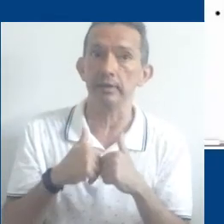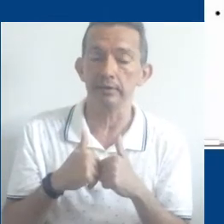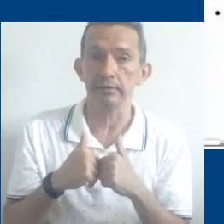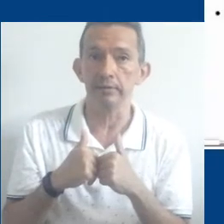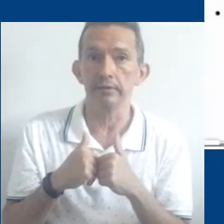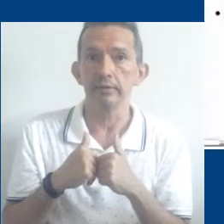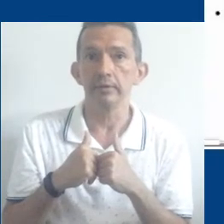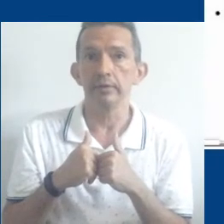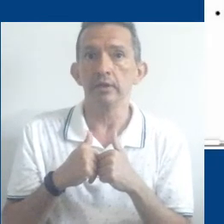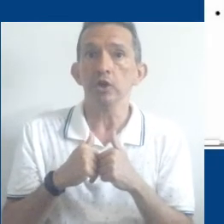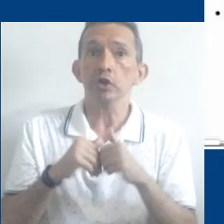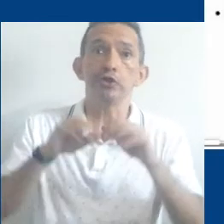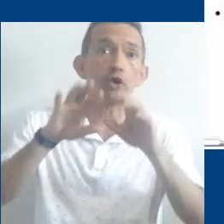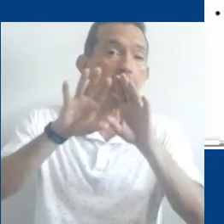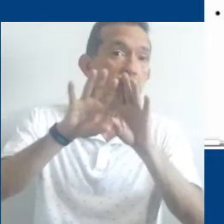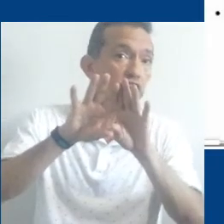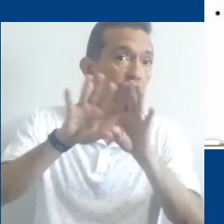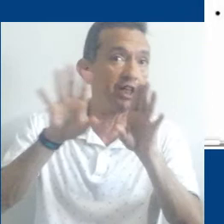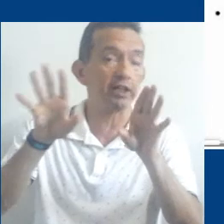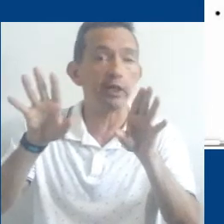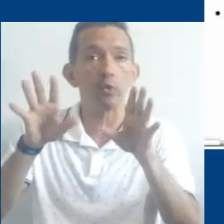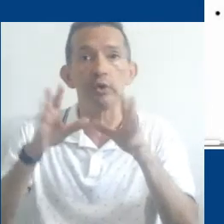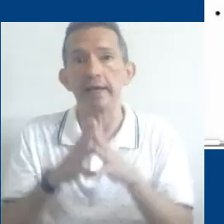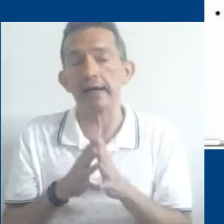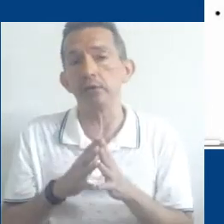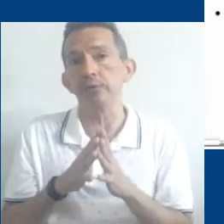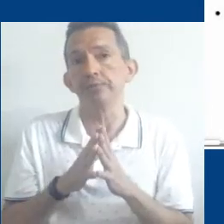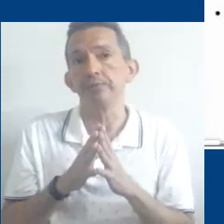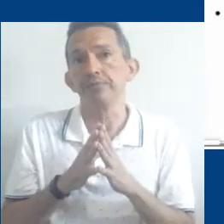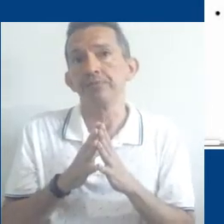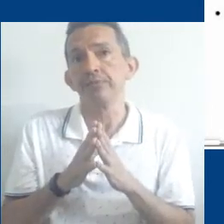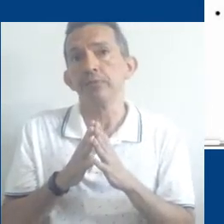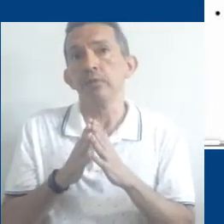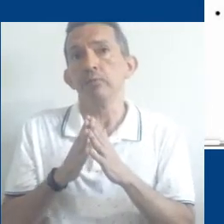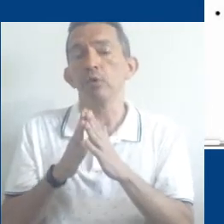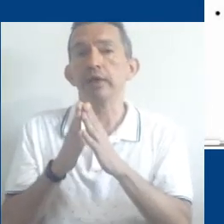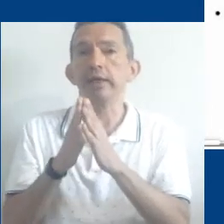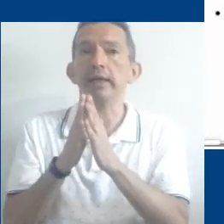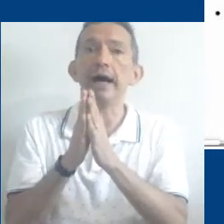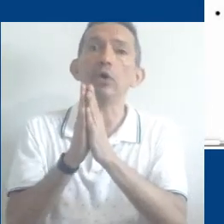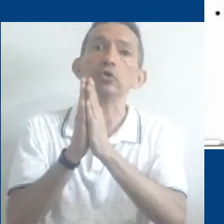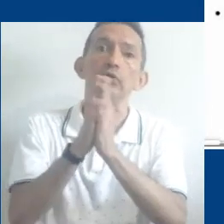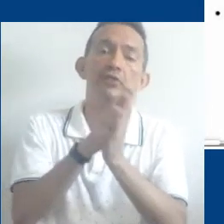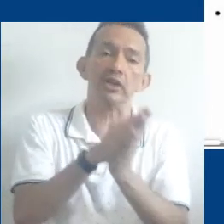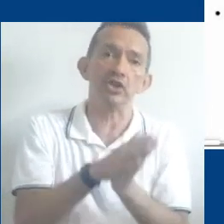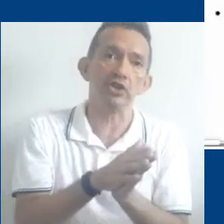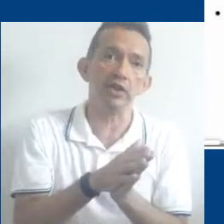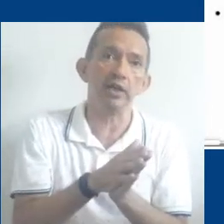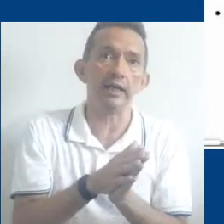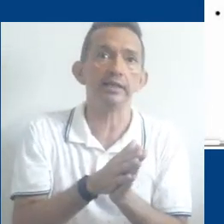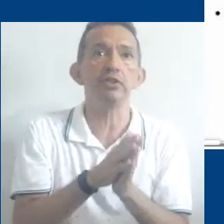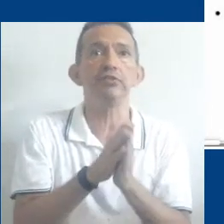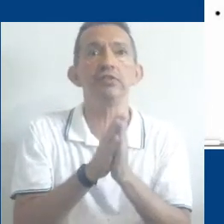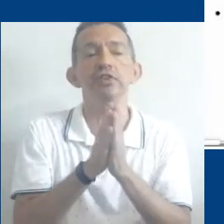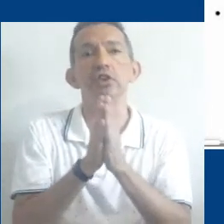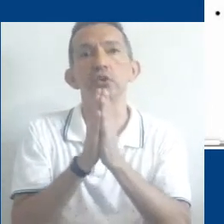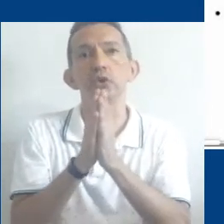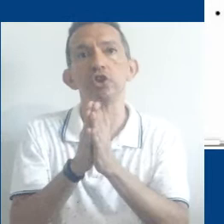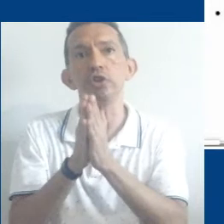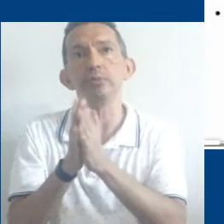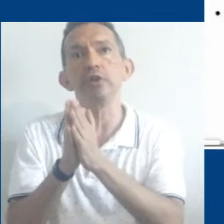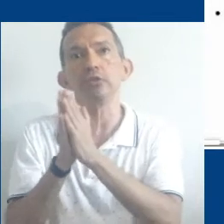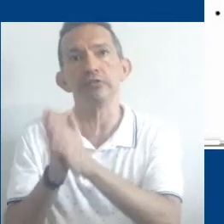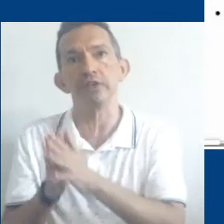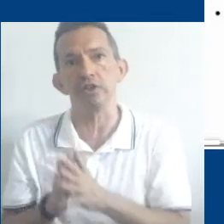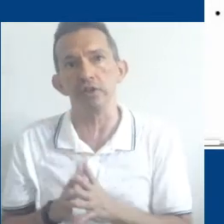célula. Só que a gente tem que ter cuidado, porque a autofagia ela se divide em